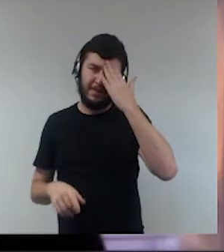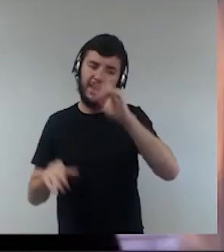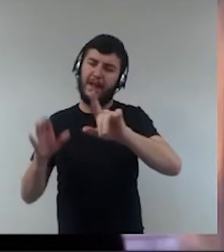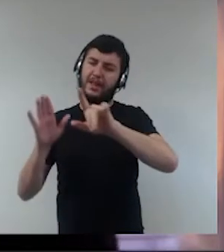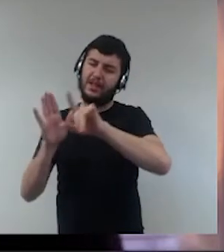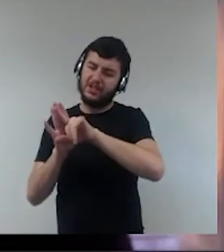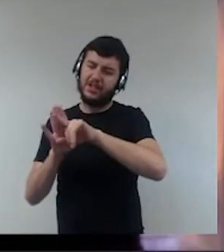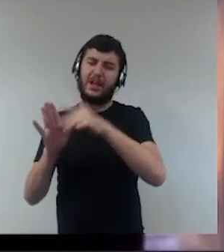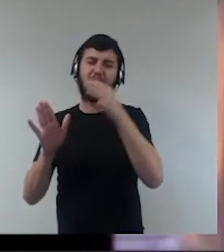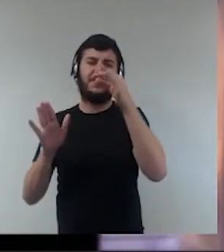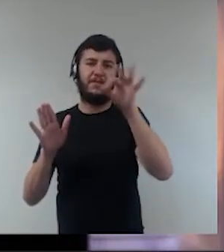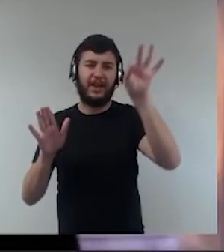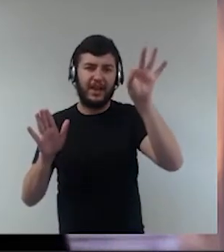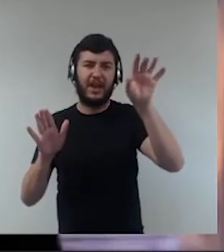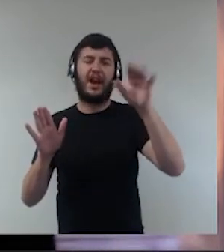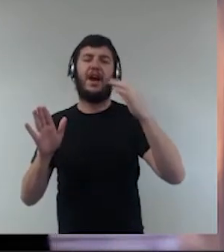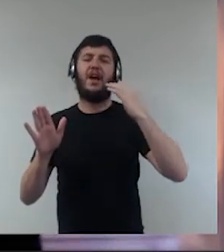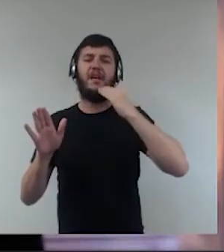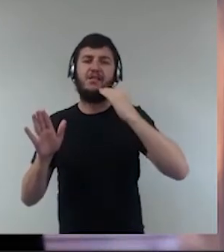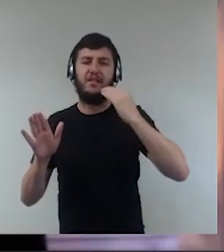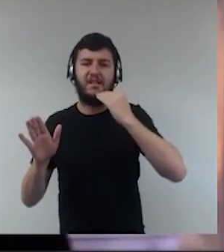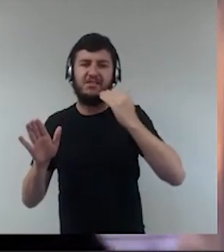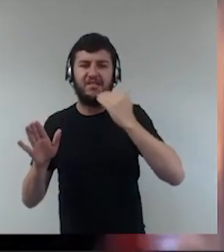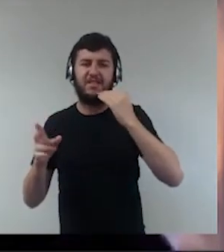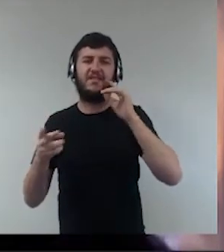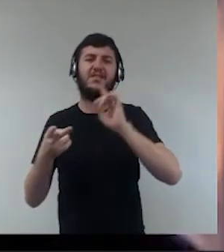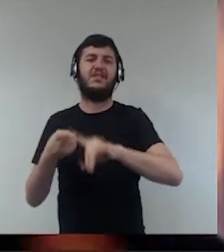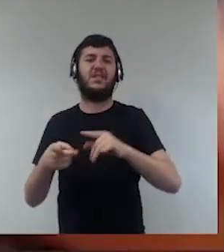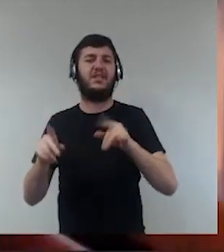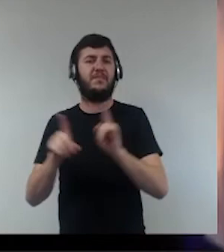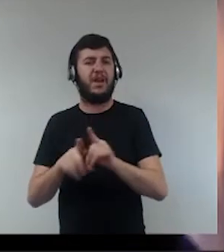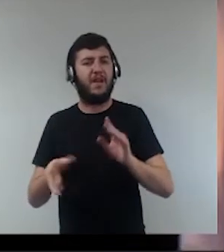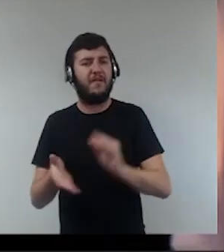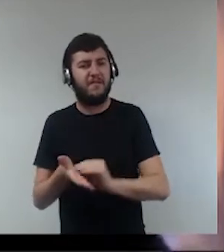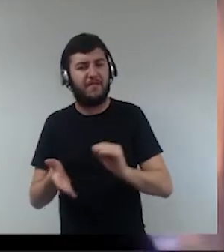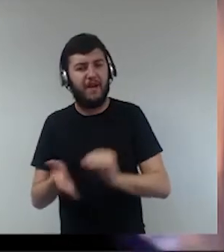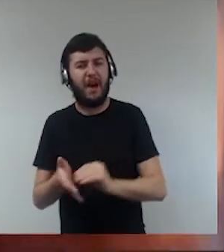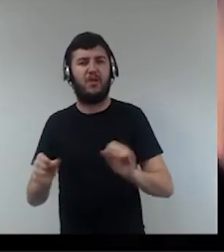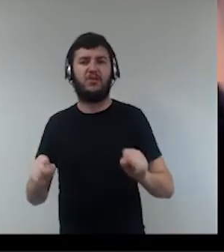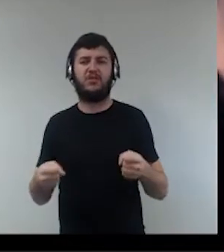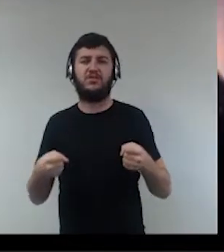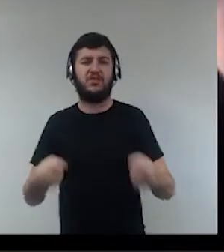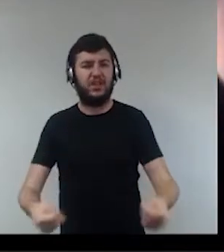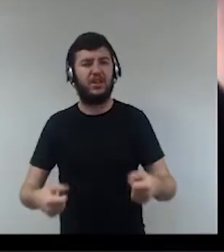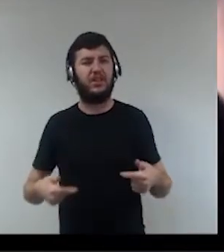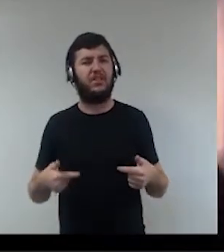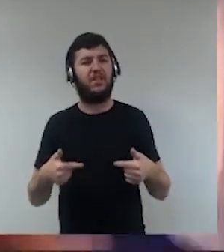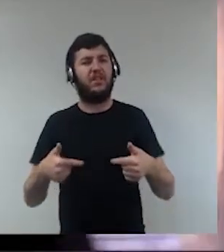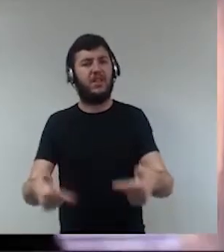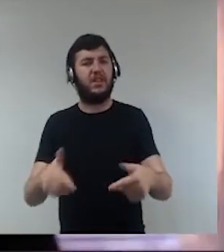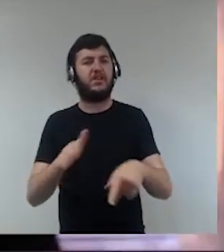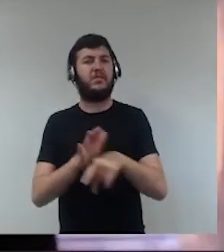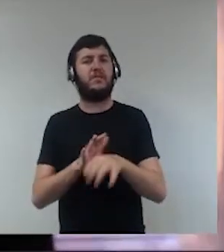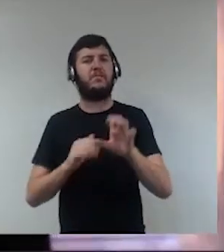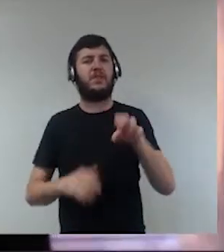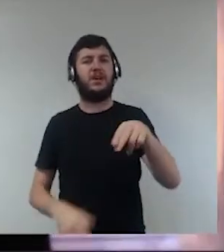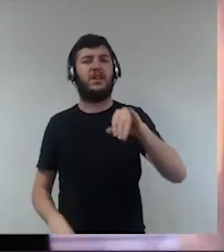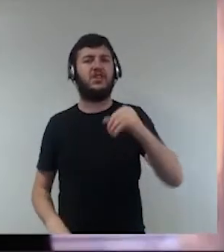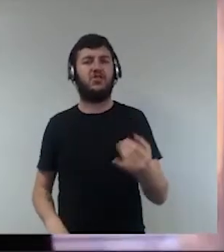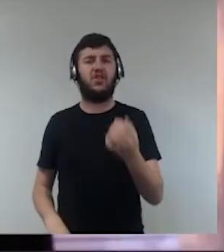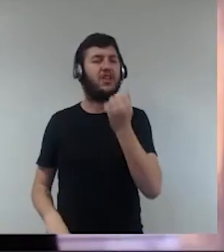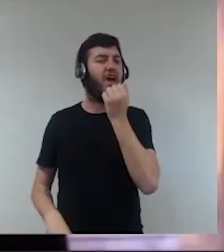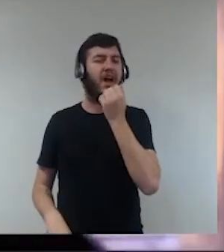da falta de iniciativa do CNJ, que ainda não implementou de forma conveniente a sua plataforma de